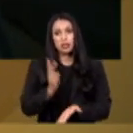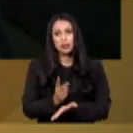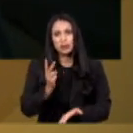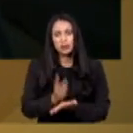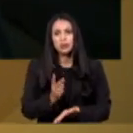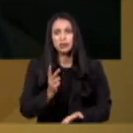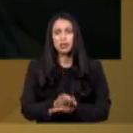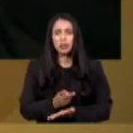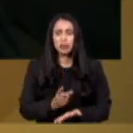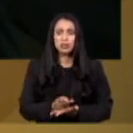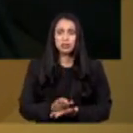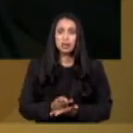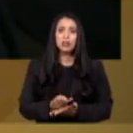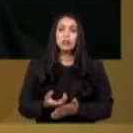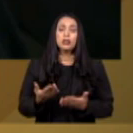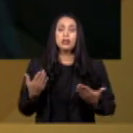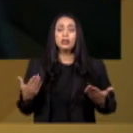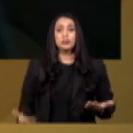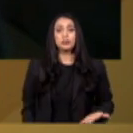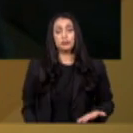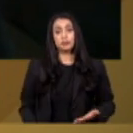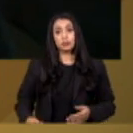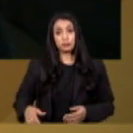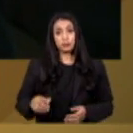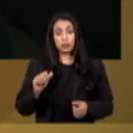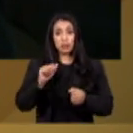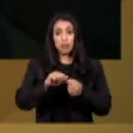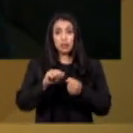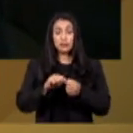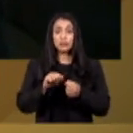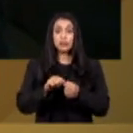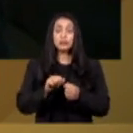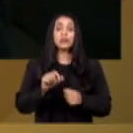descoberta funcionamento do